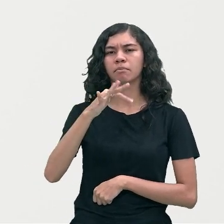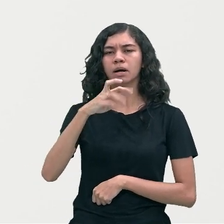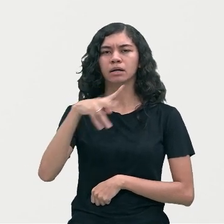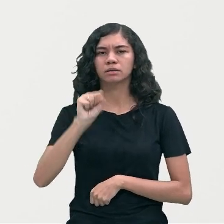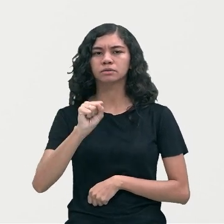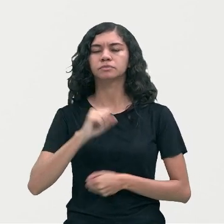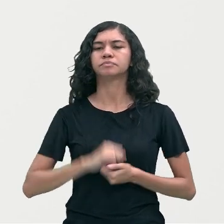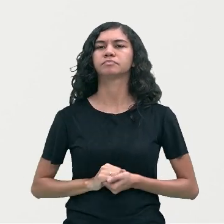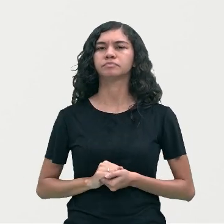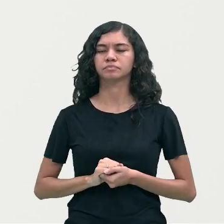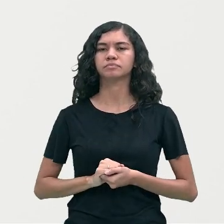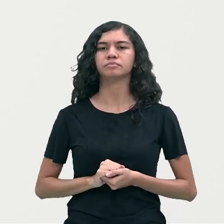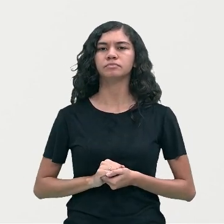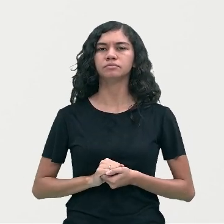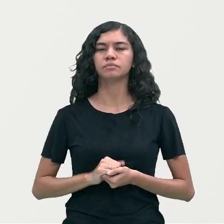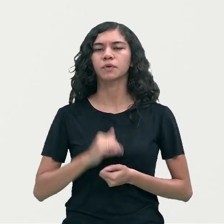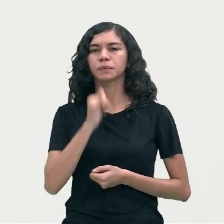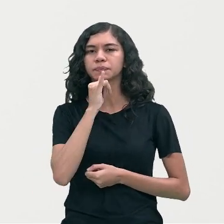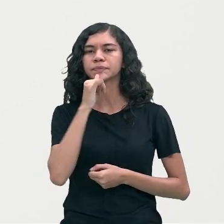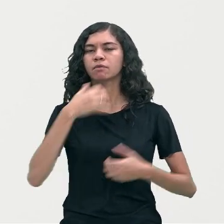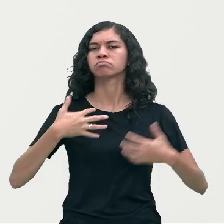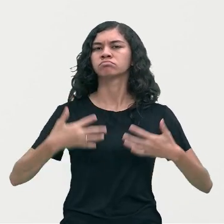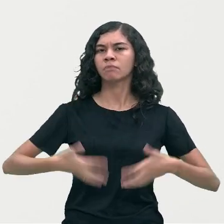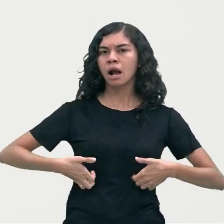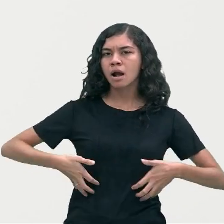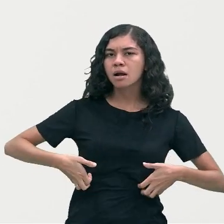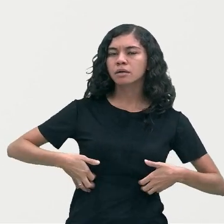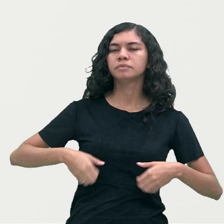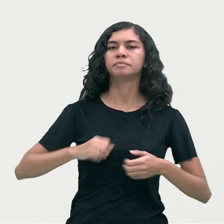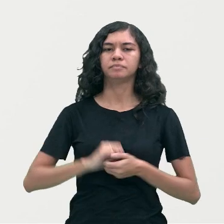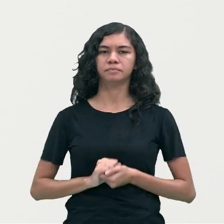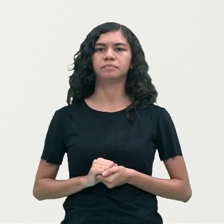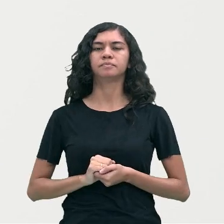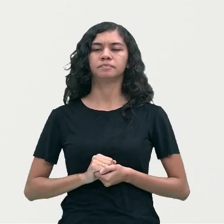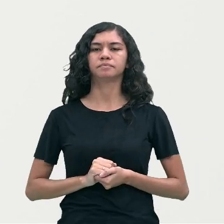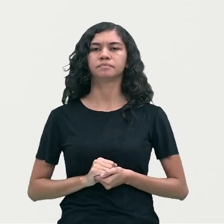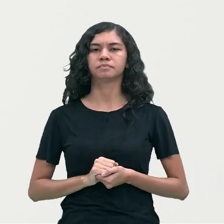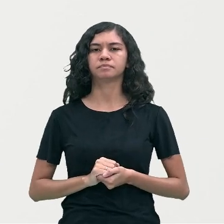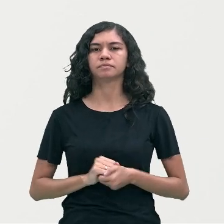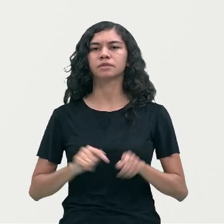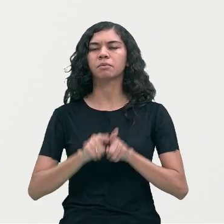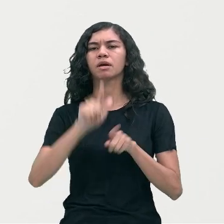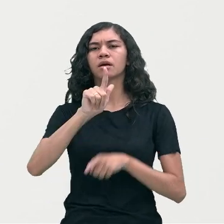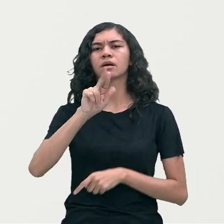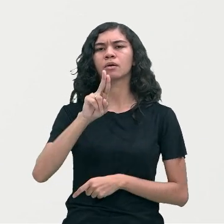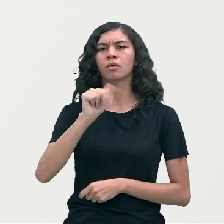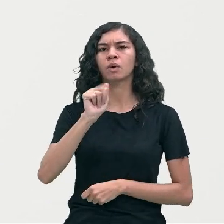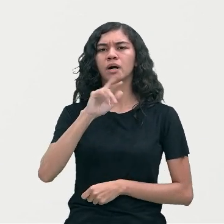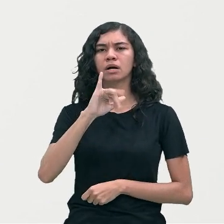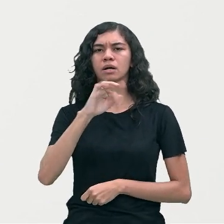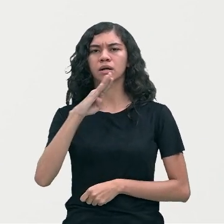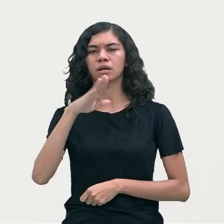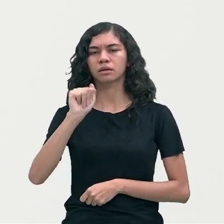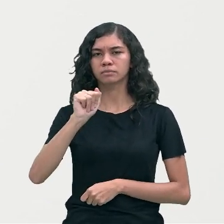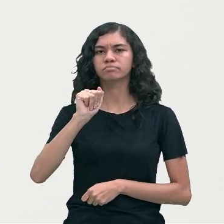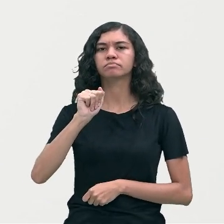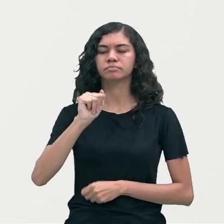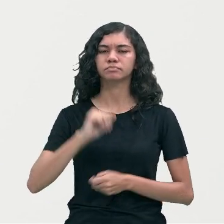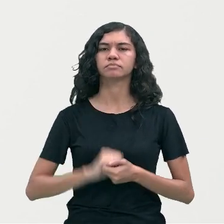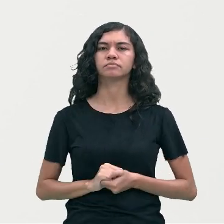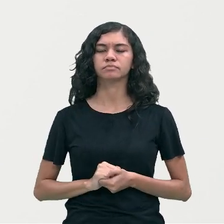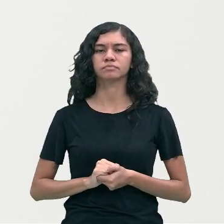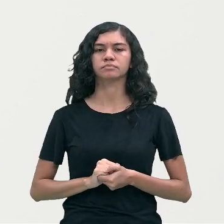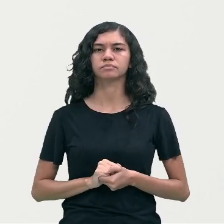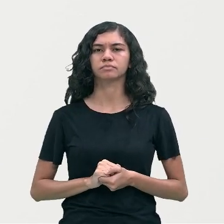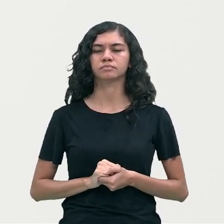famosos, a gente tem os primatas, os macacos. Então, a gente pode citar o guariba, os barrigudos, né? Também